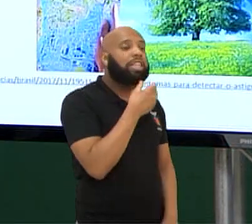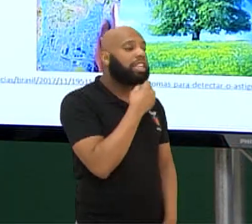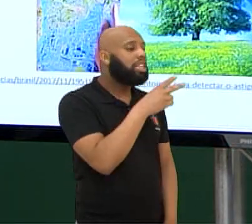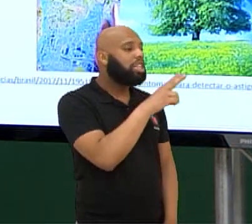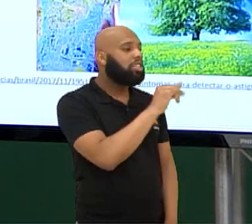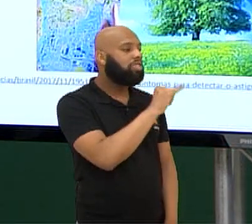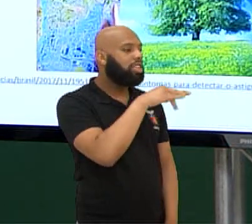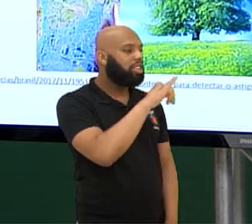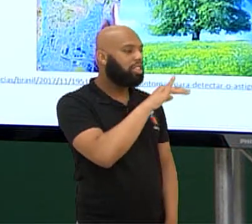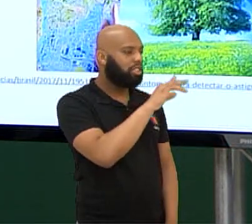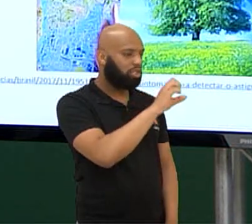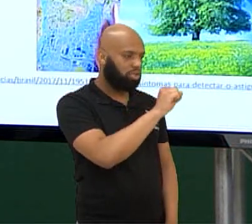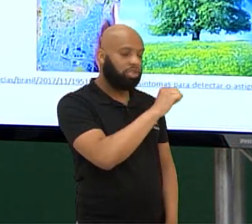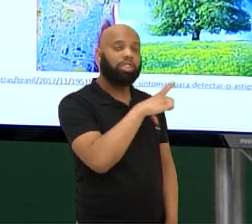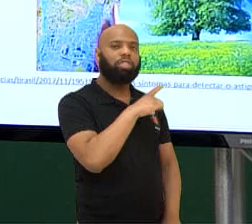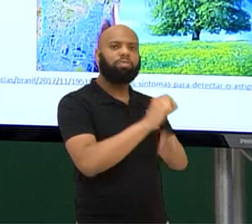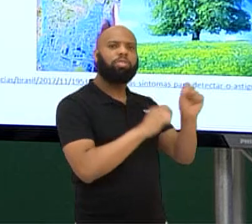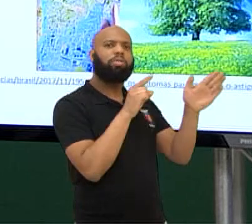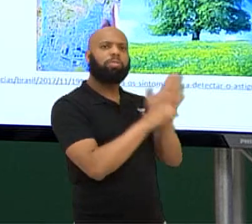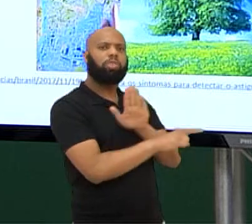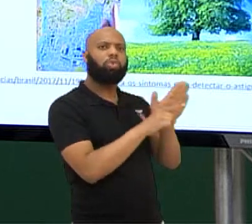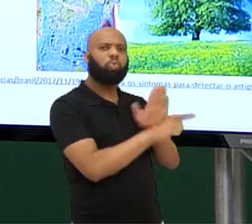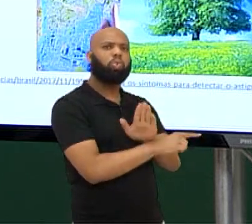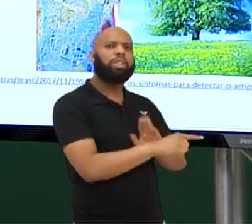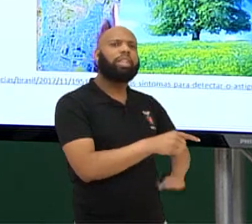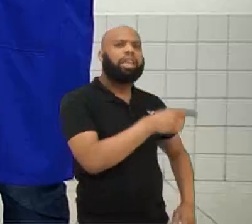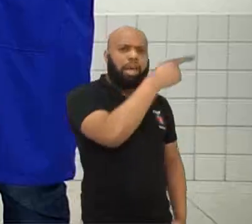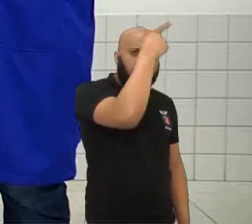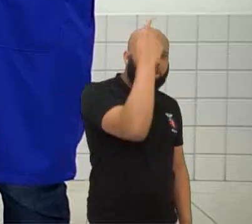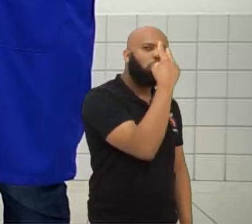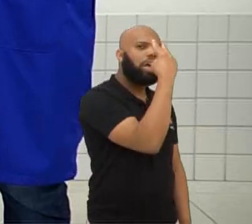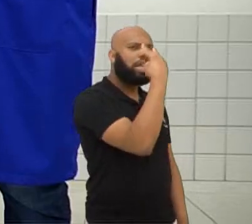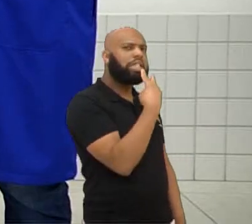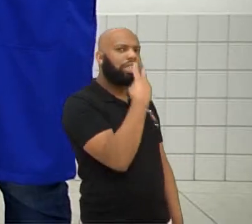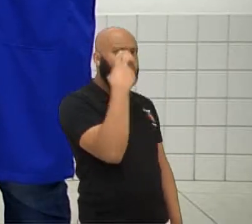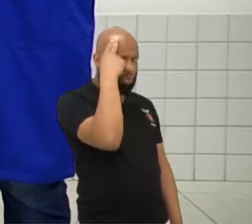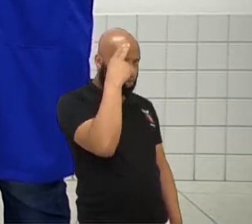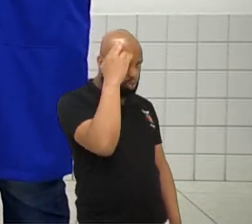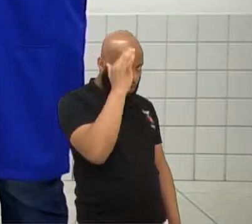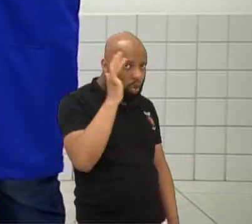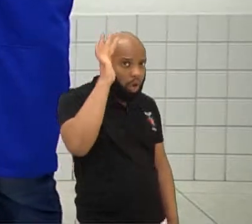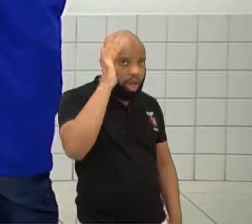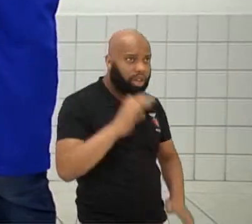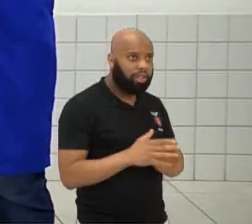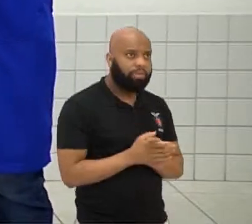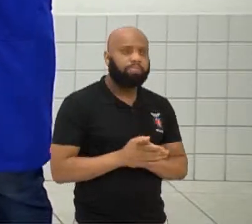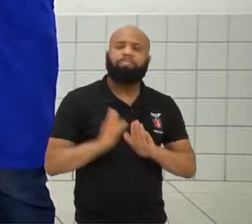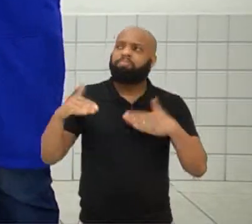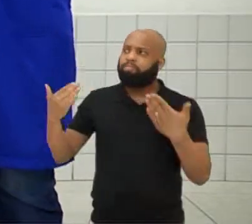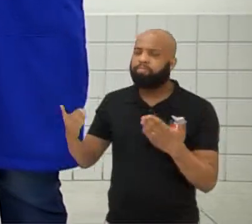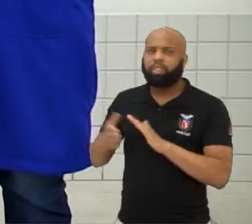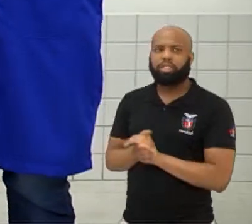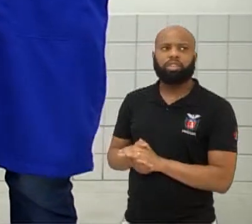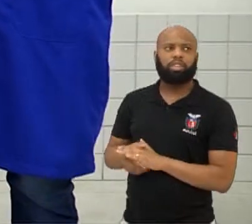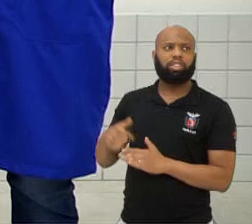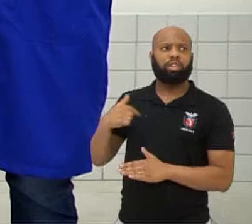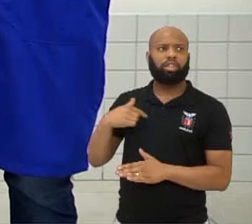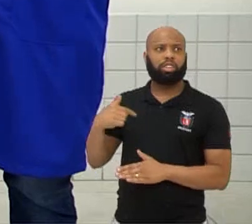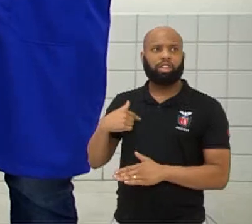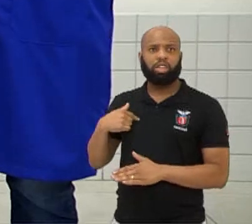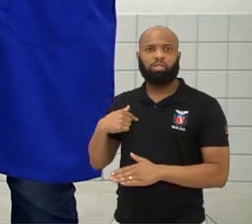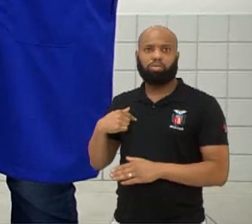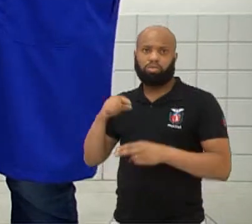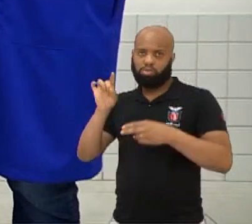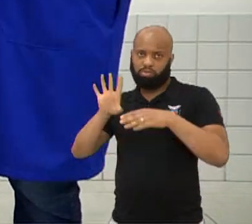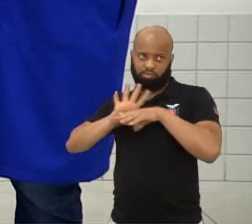Eurich mandou ali. Eu tenho uma pergunta. Os cegos sonham? O que o senhor me diz, professor Jorge? Se os cegos sonham? Pessoal, eu sou míope e nos